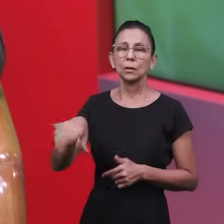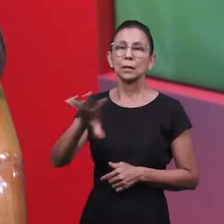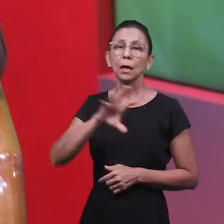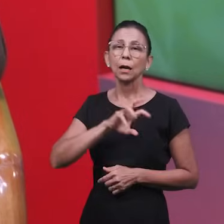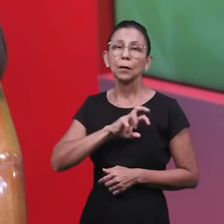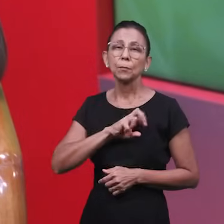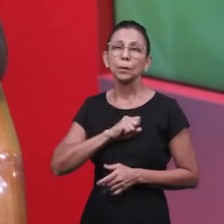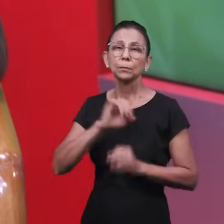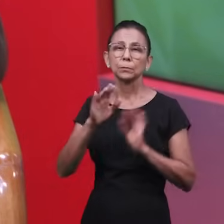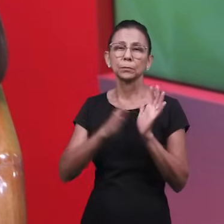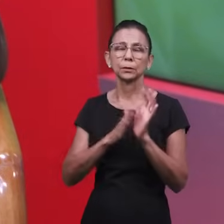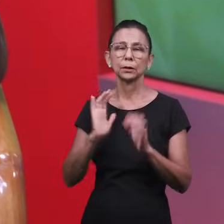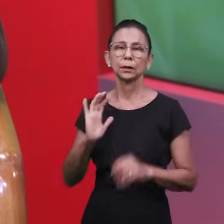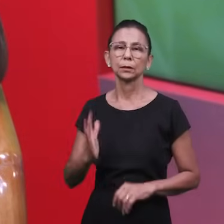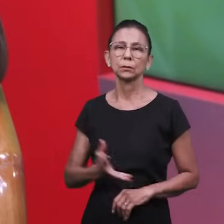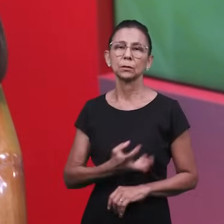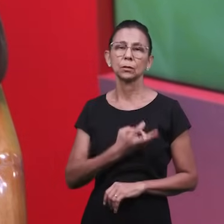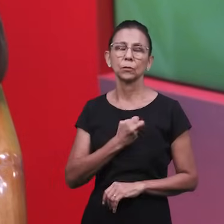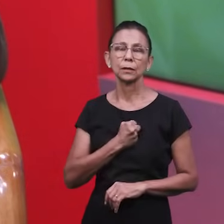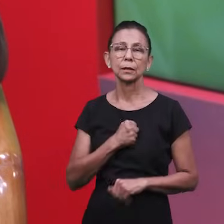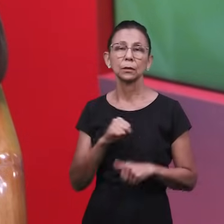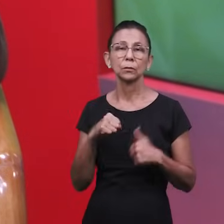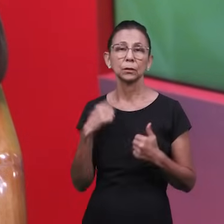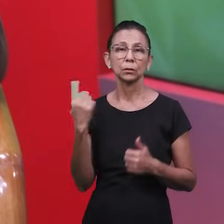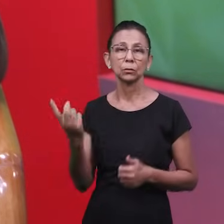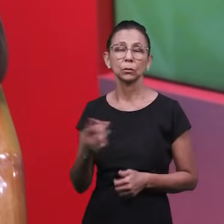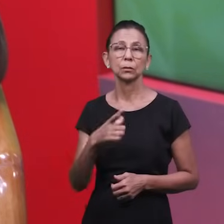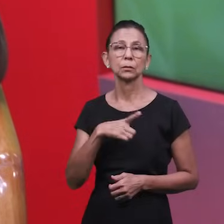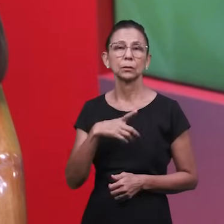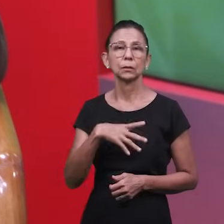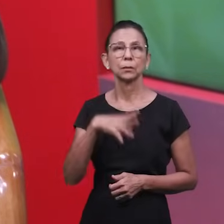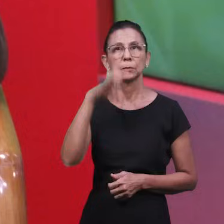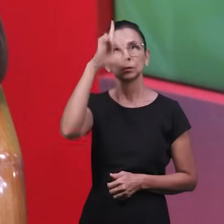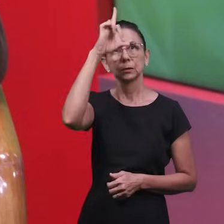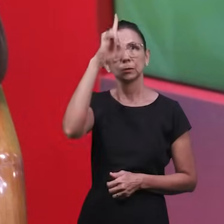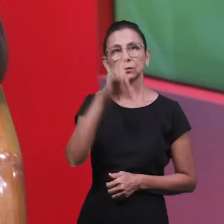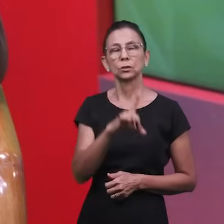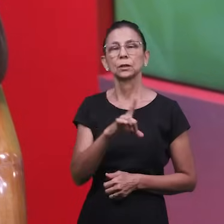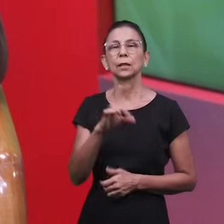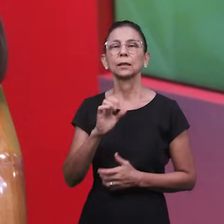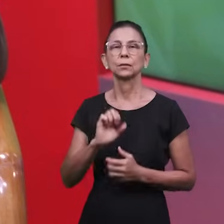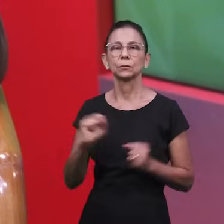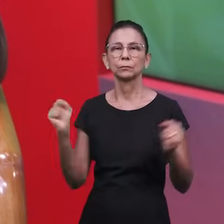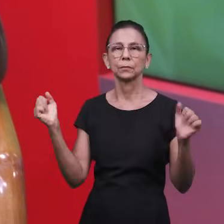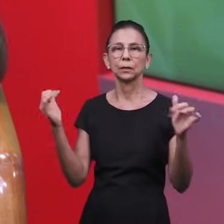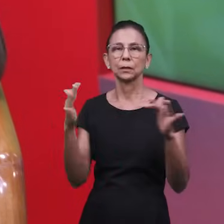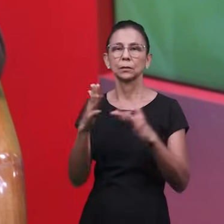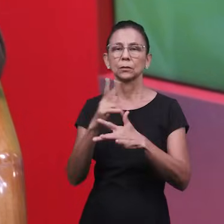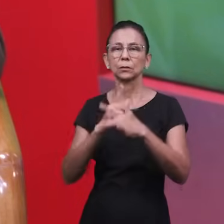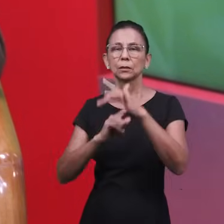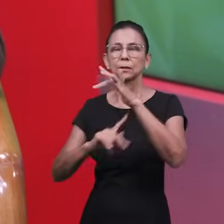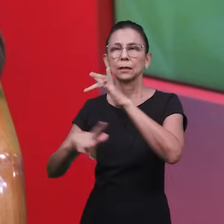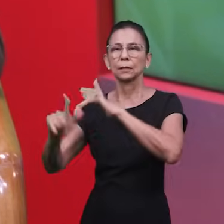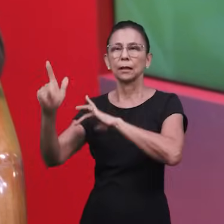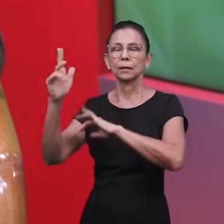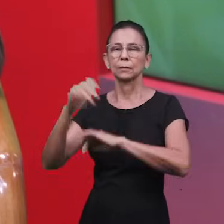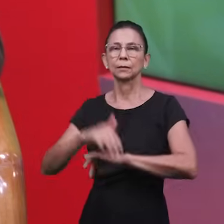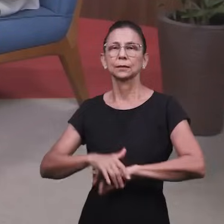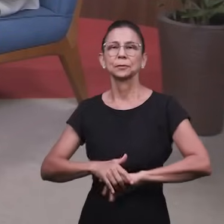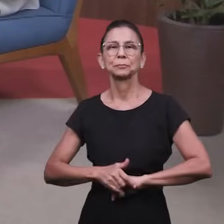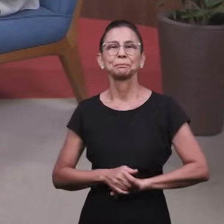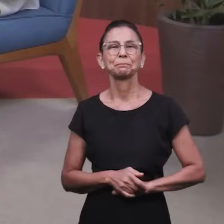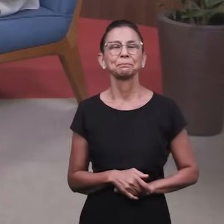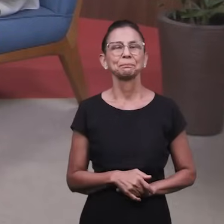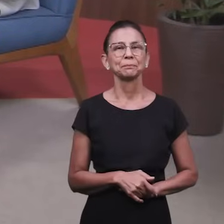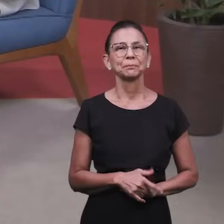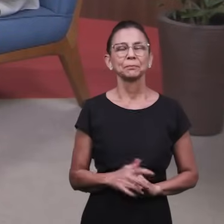salvação, nos dará direito a essas eternas, gloriosas maravilhas da eternidade. Amém. Glória